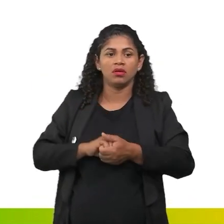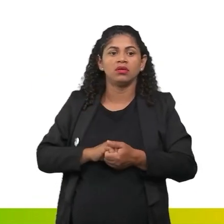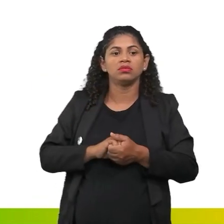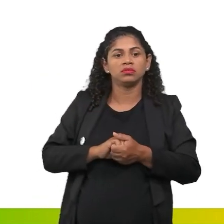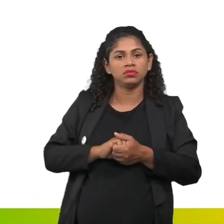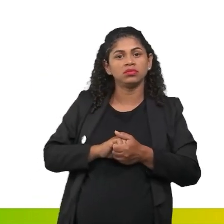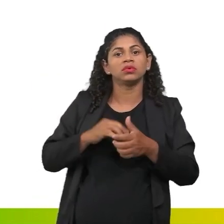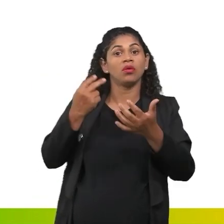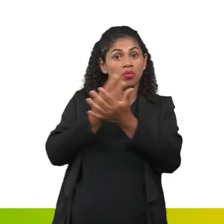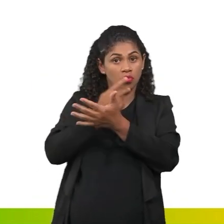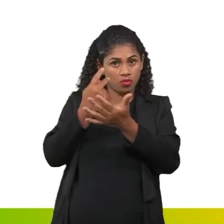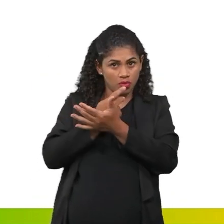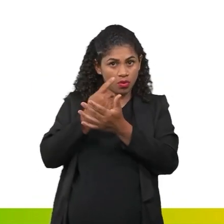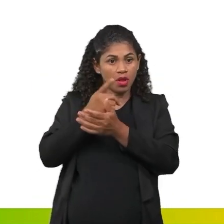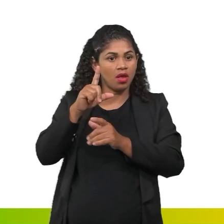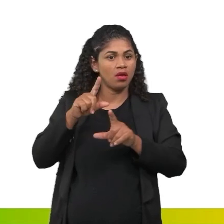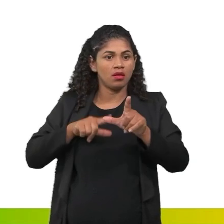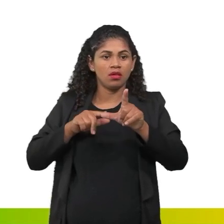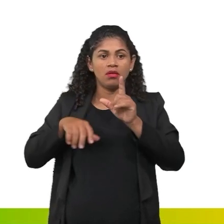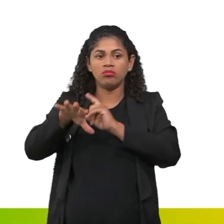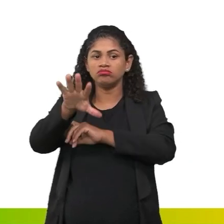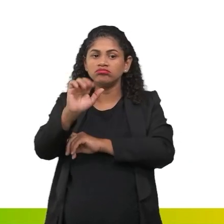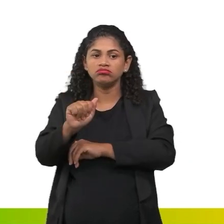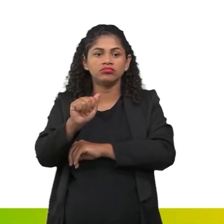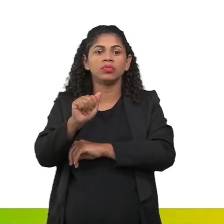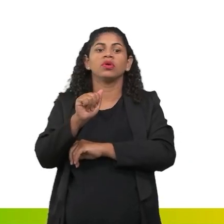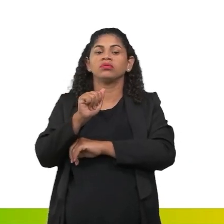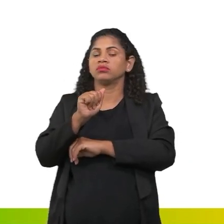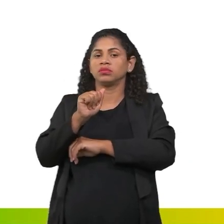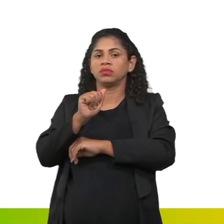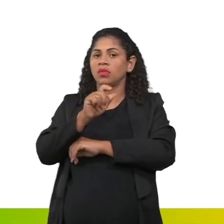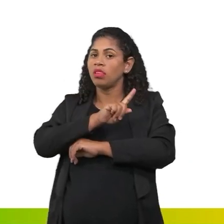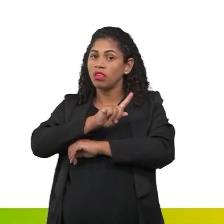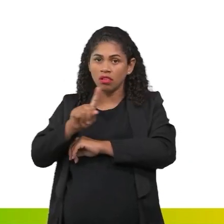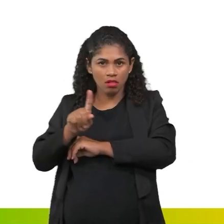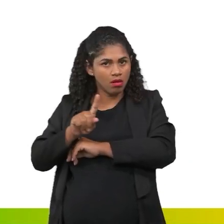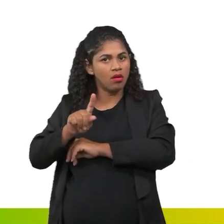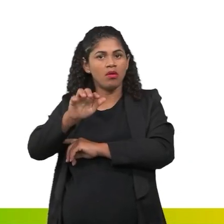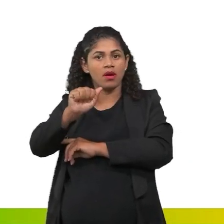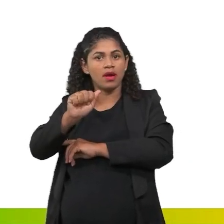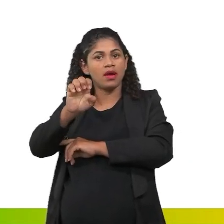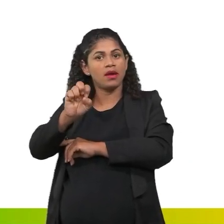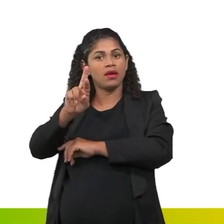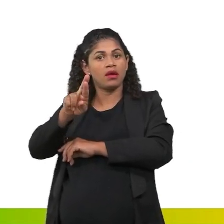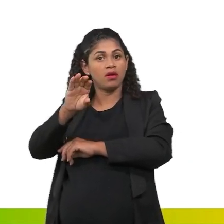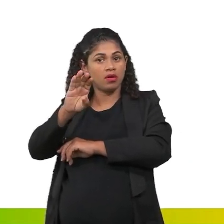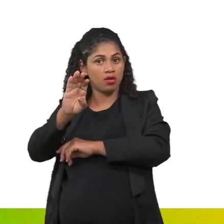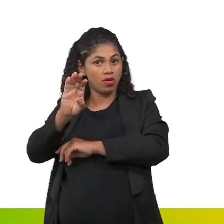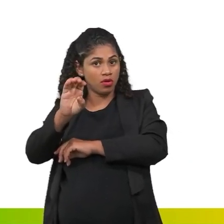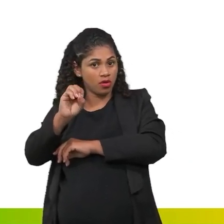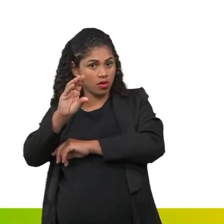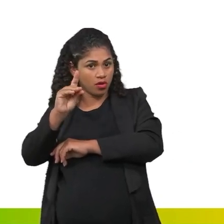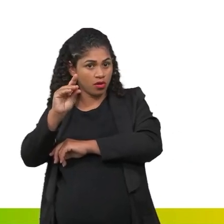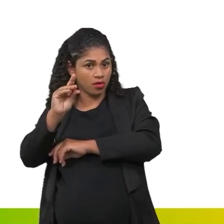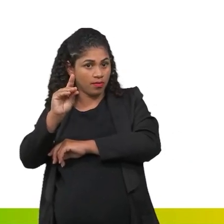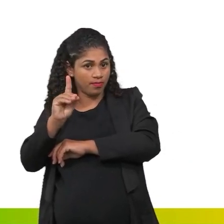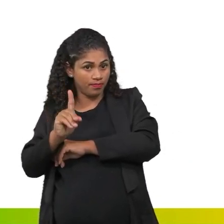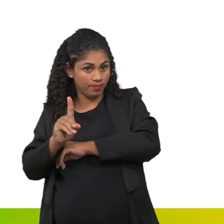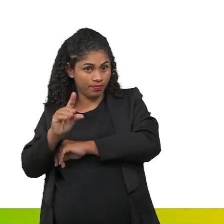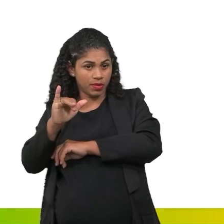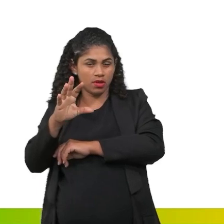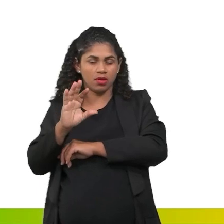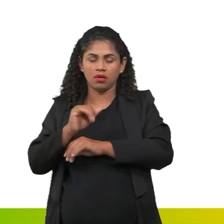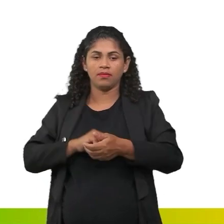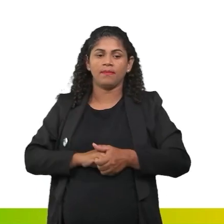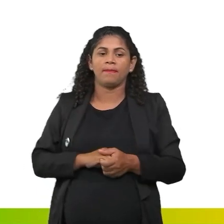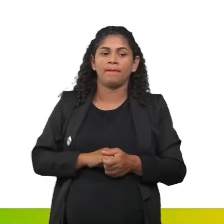erro aqui dessa opção, né, da letra A, é que ela não é aeróbica e nem utiliza o oxigênio. A letra B. A